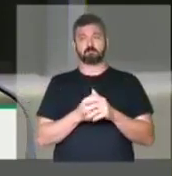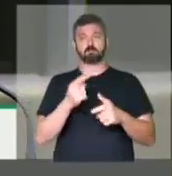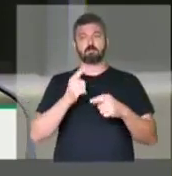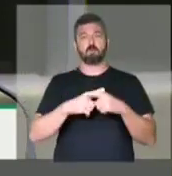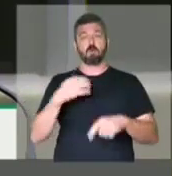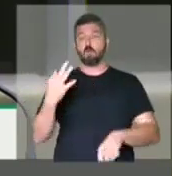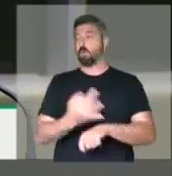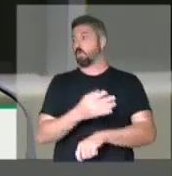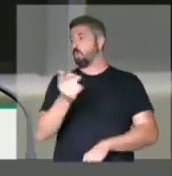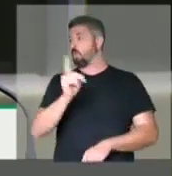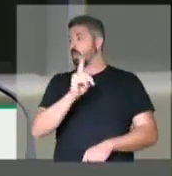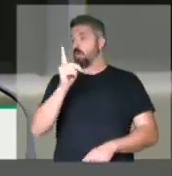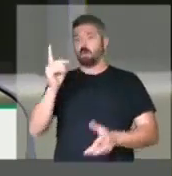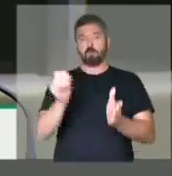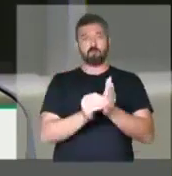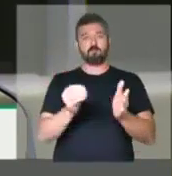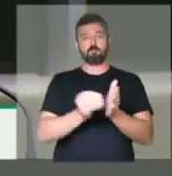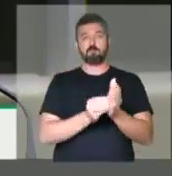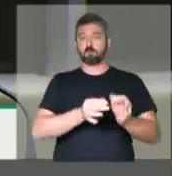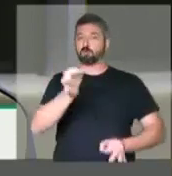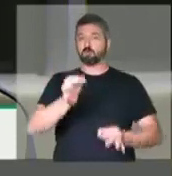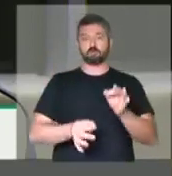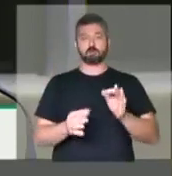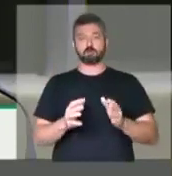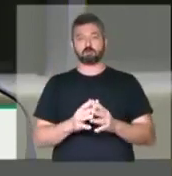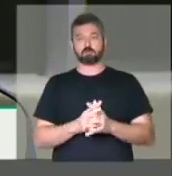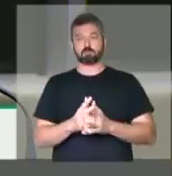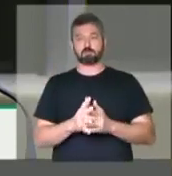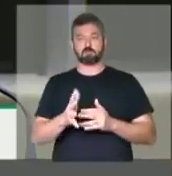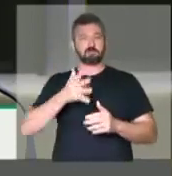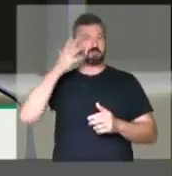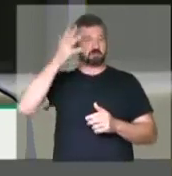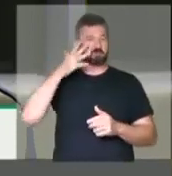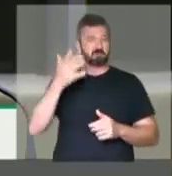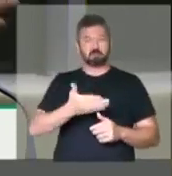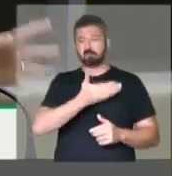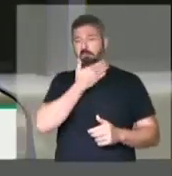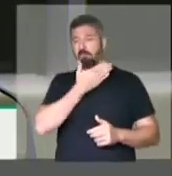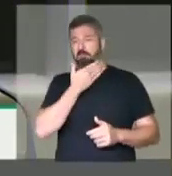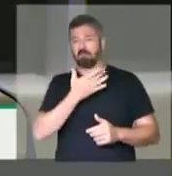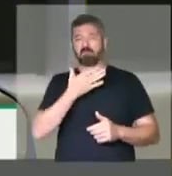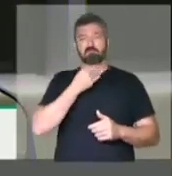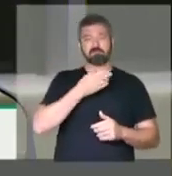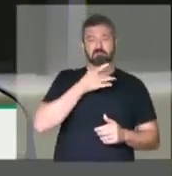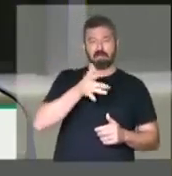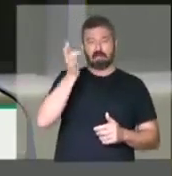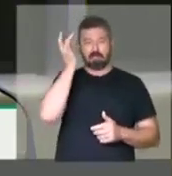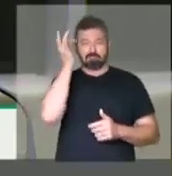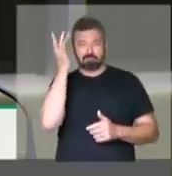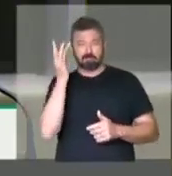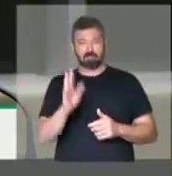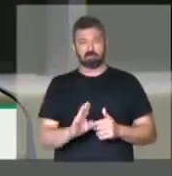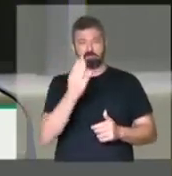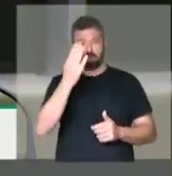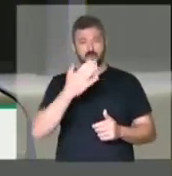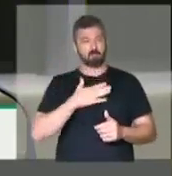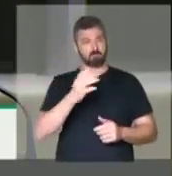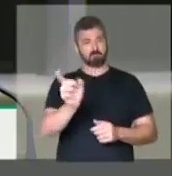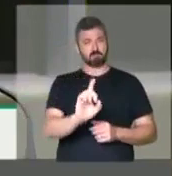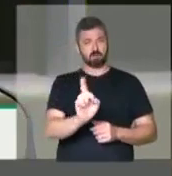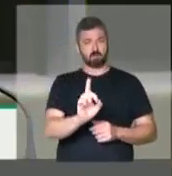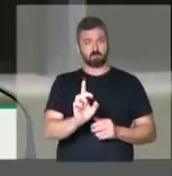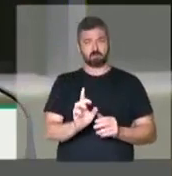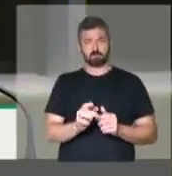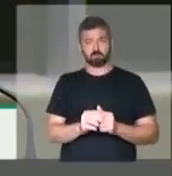foi porque eu não aguentava ver tanta injustiça. E não é um discurso fácil ou uma demagogia que eu estou